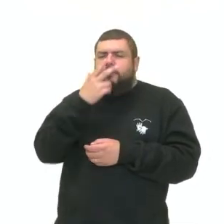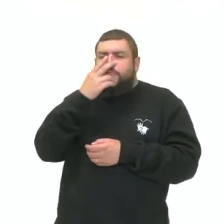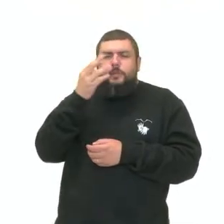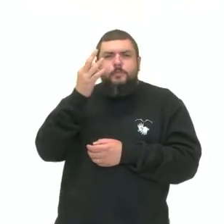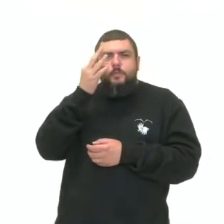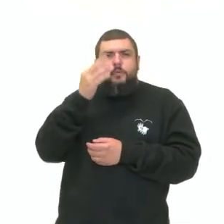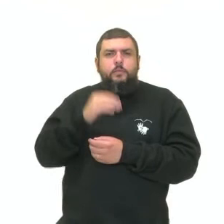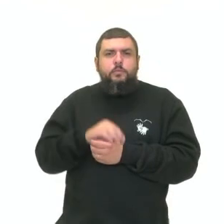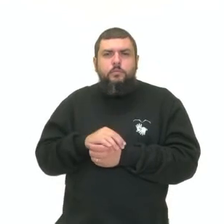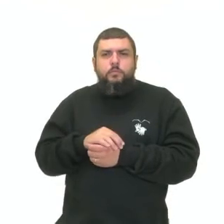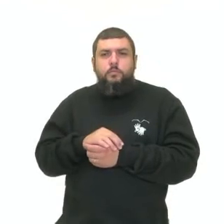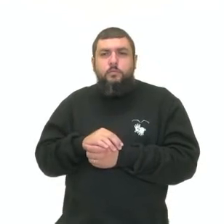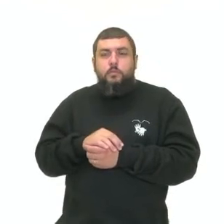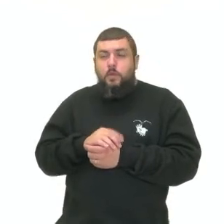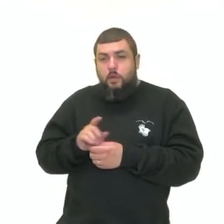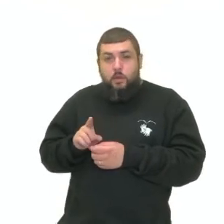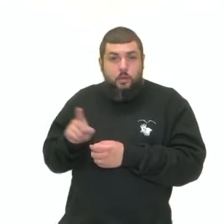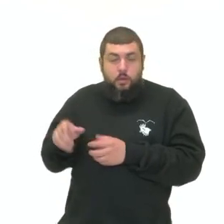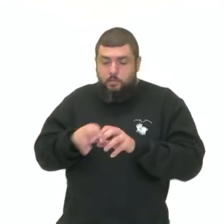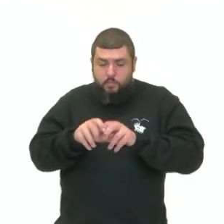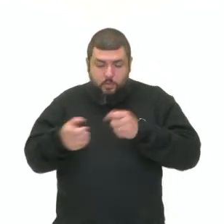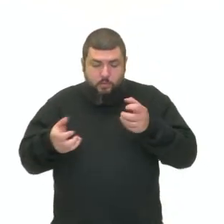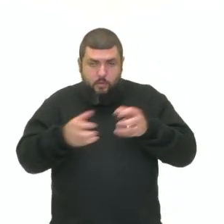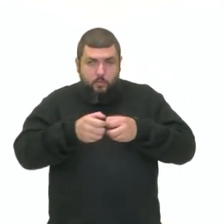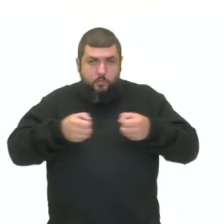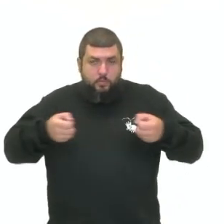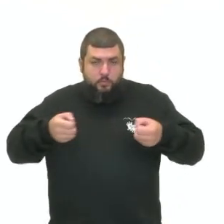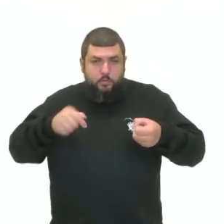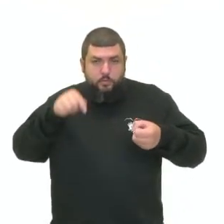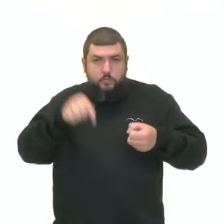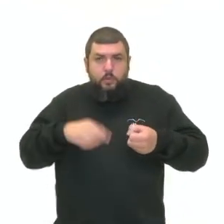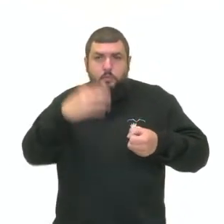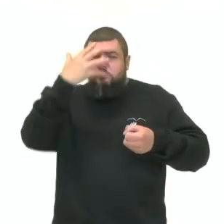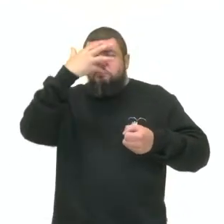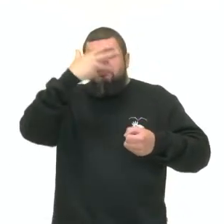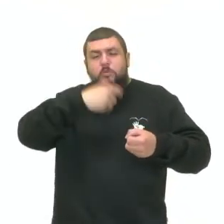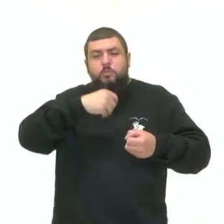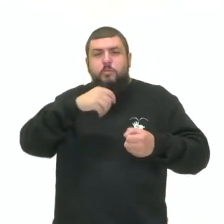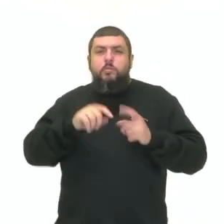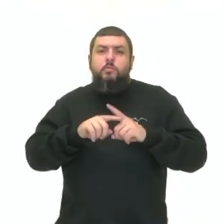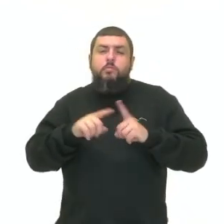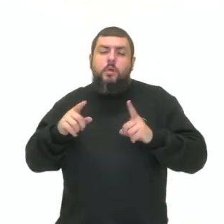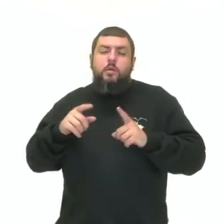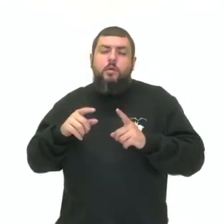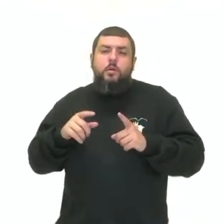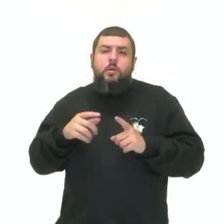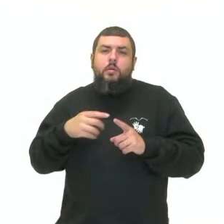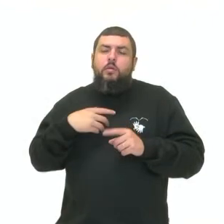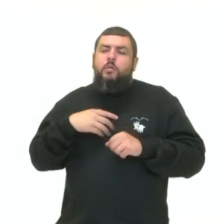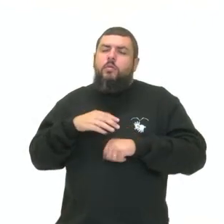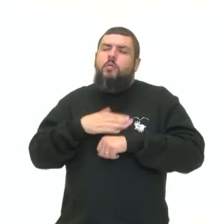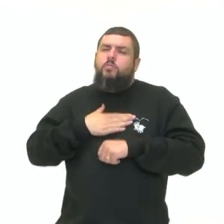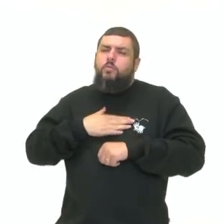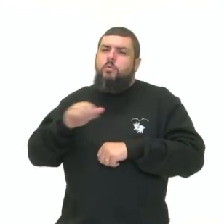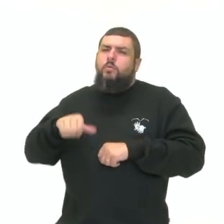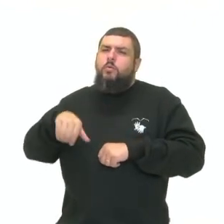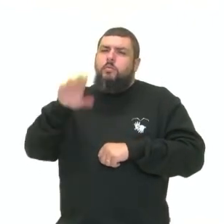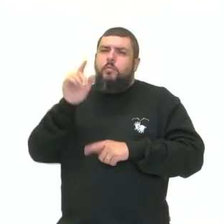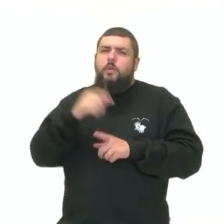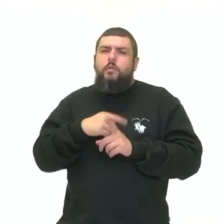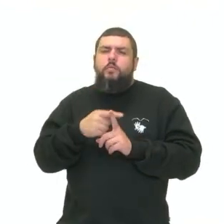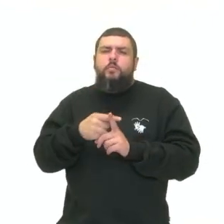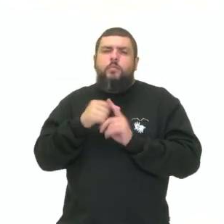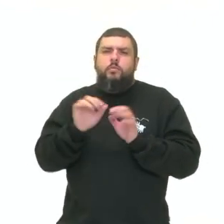Ela desembrulhou e falou assim, bonito, mas preferia se fosse uma cruz simples, sem